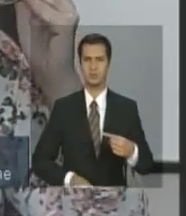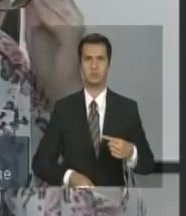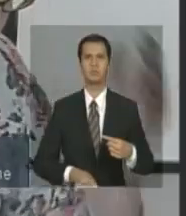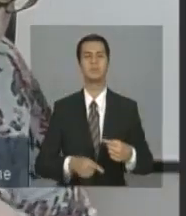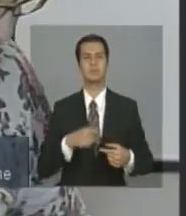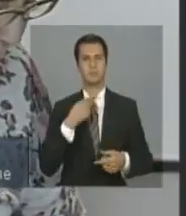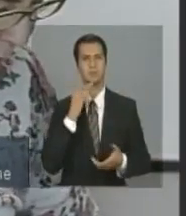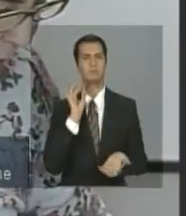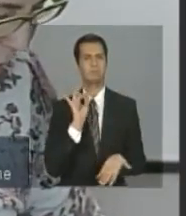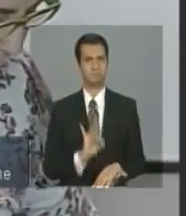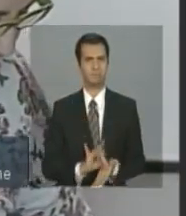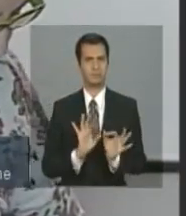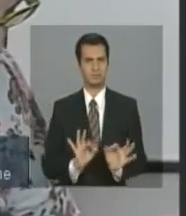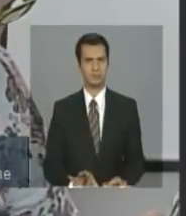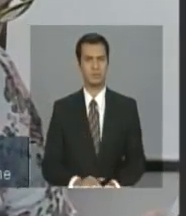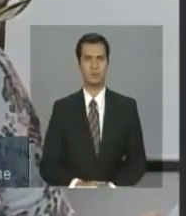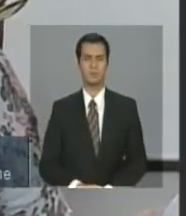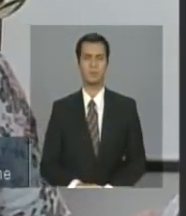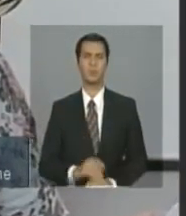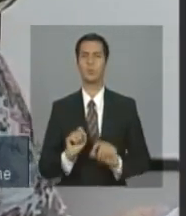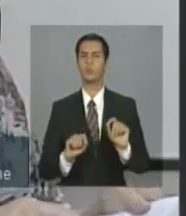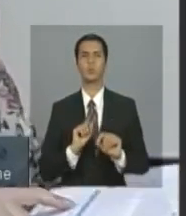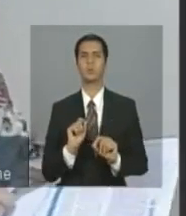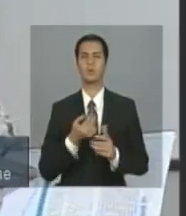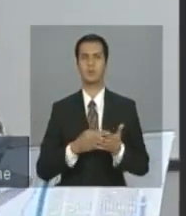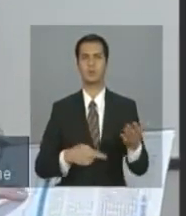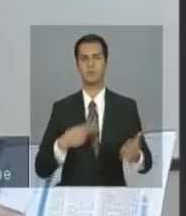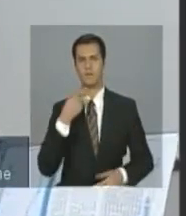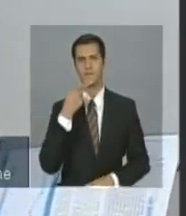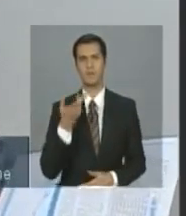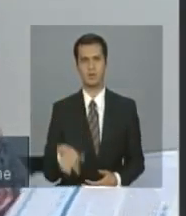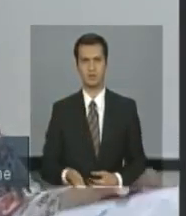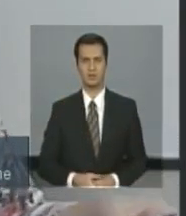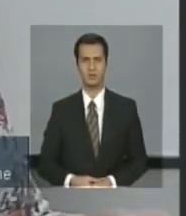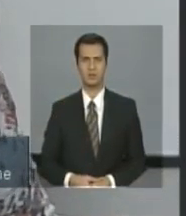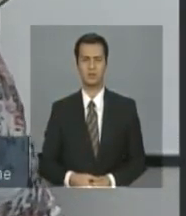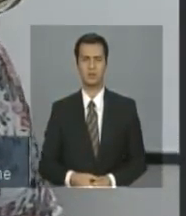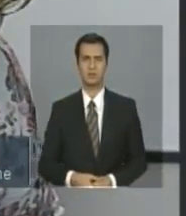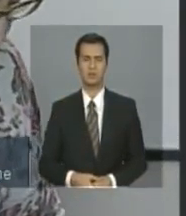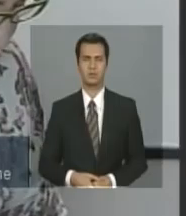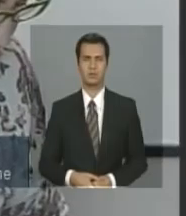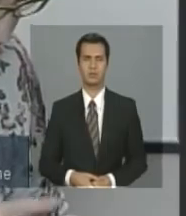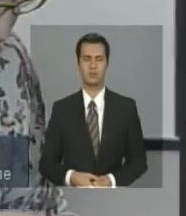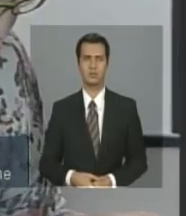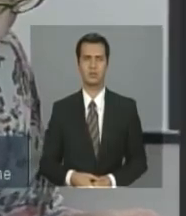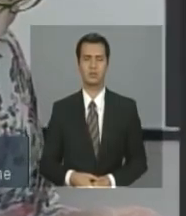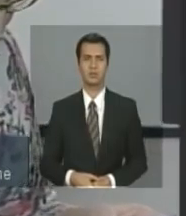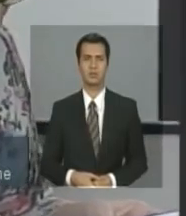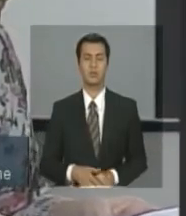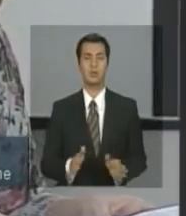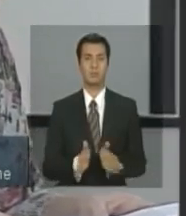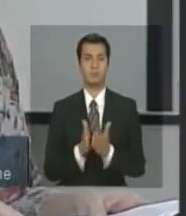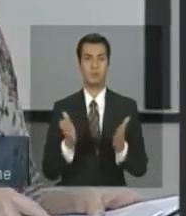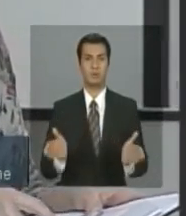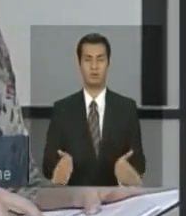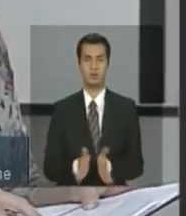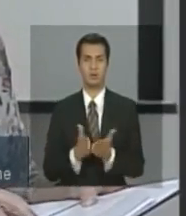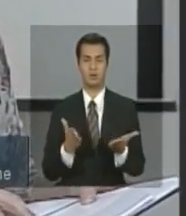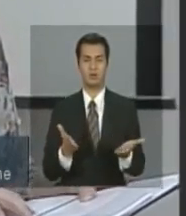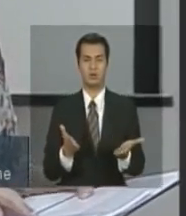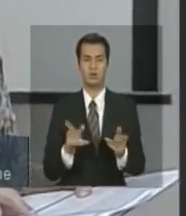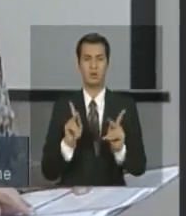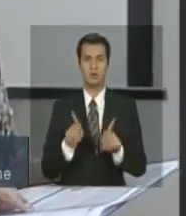bem precisa? O que que o relatório diz, né? Fora isso, que mostra que está estável, diz. Ou seja, a pobreza recua